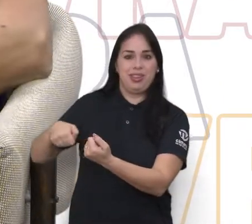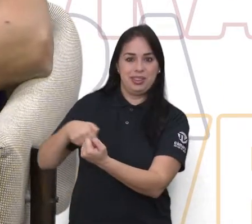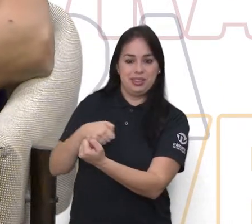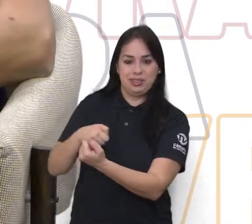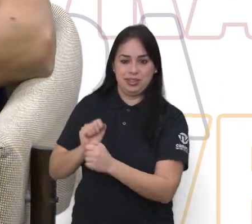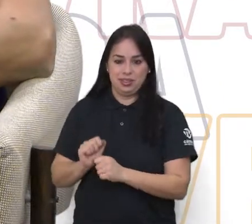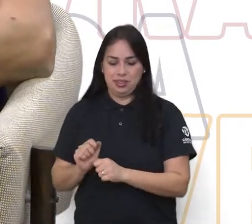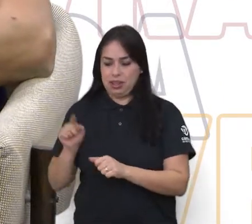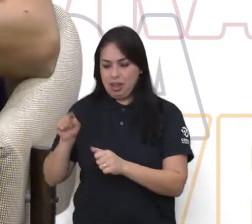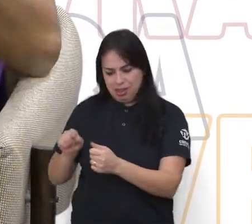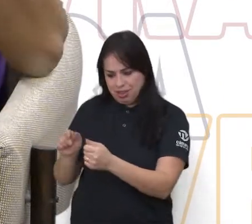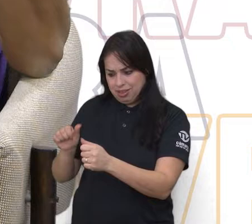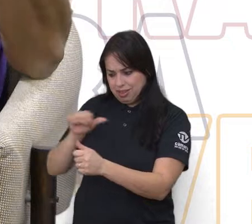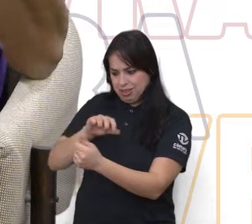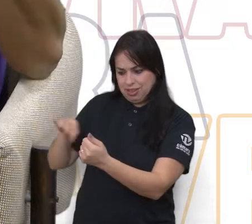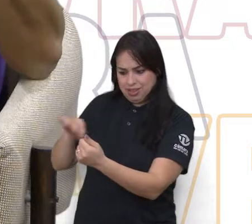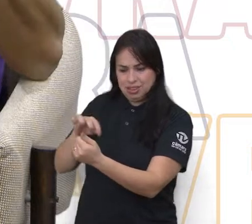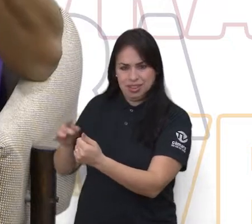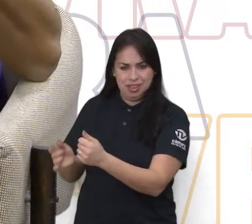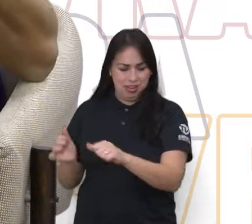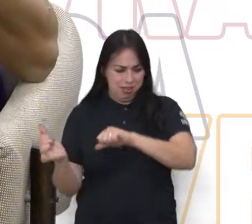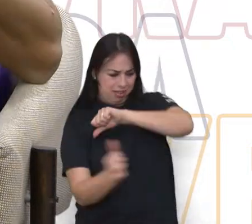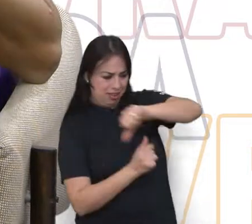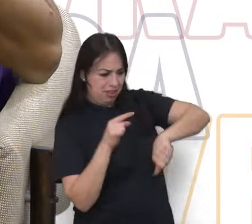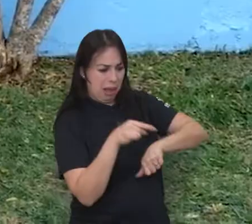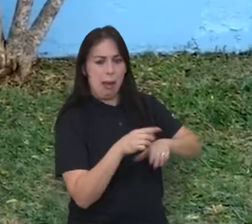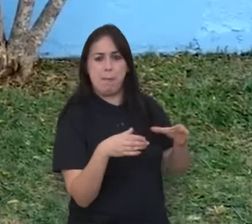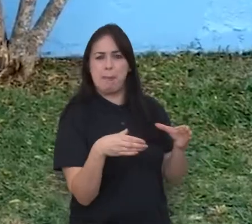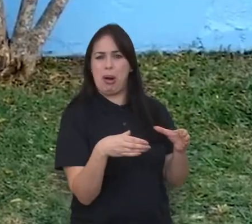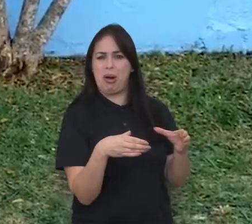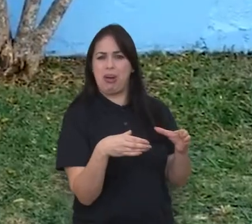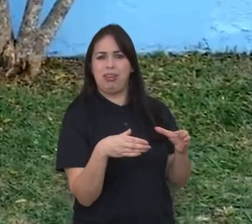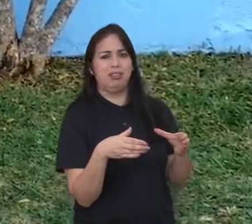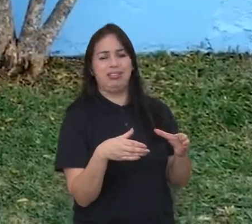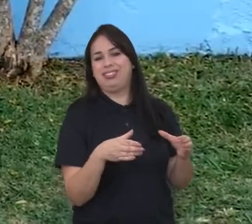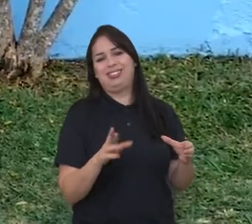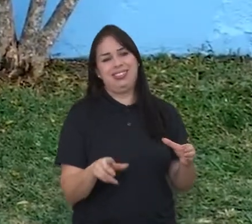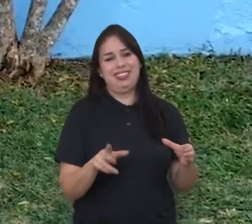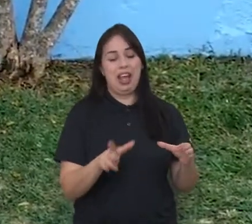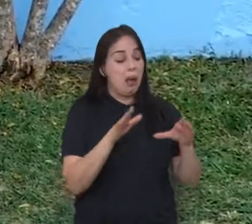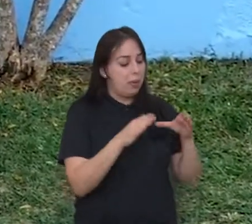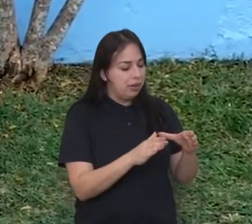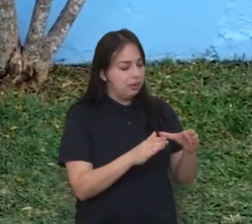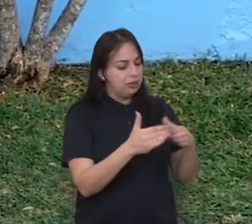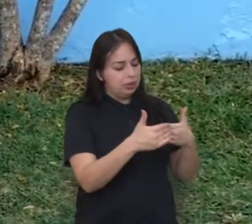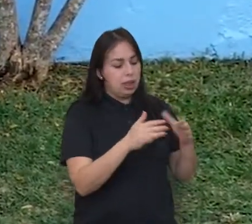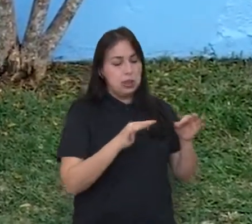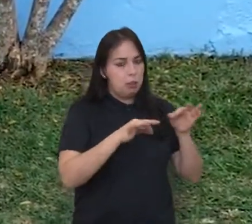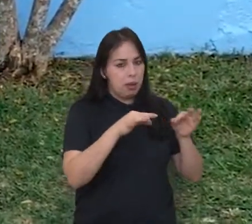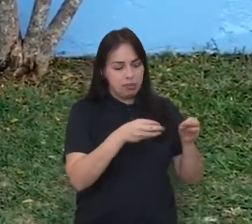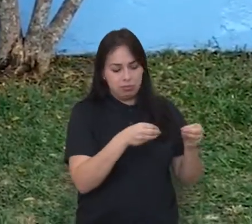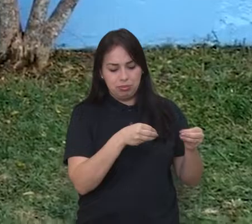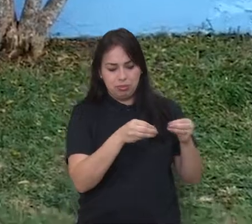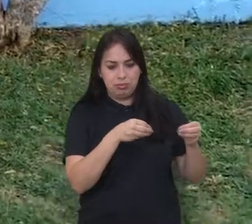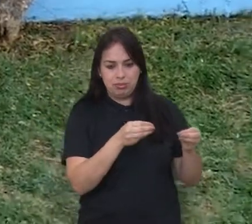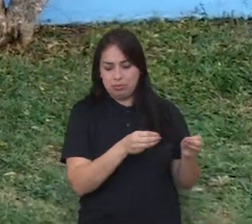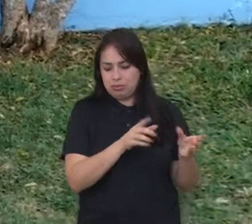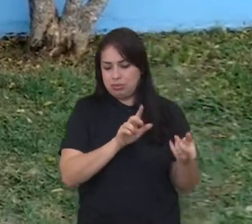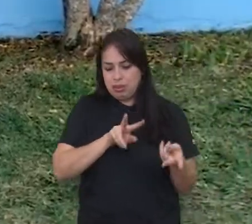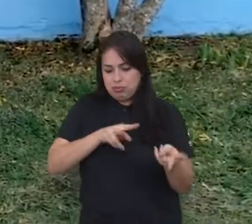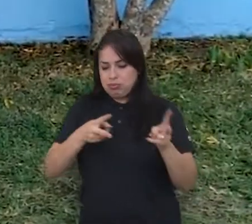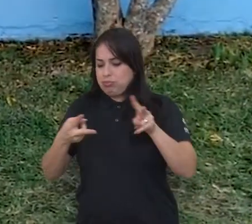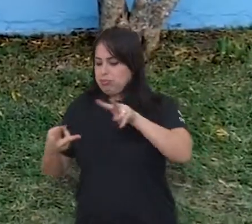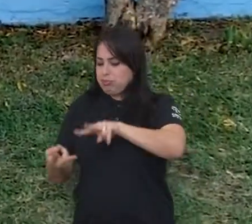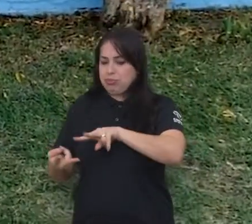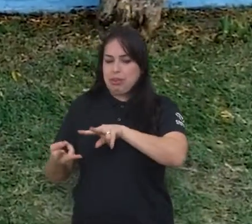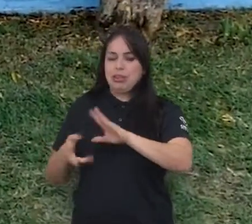esse instrumento musical voltar a ser pote. Porque o Reciclaí, ele trabalha também com esse contexto. A